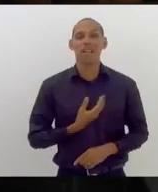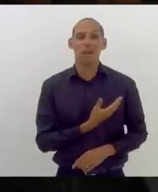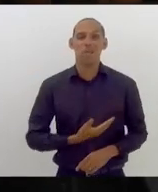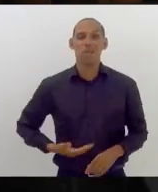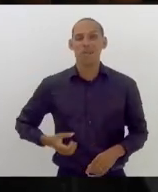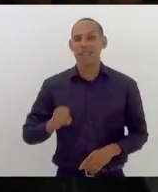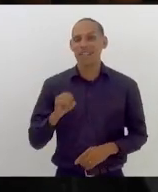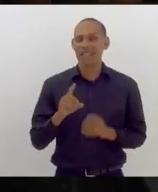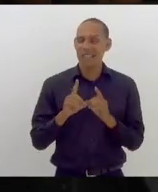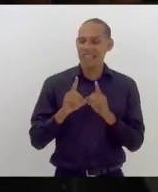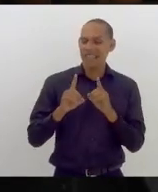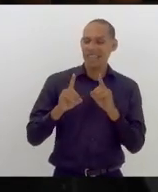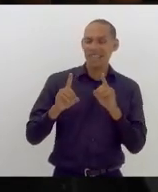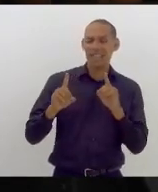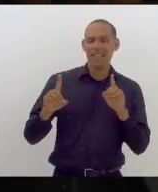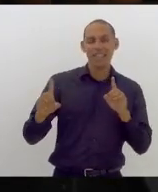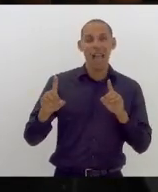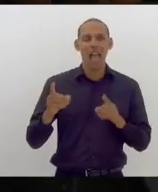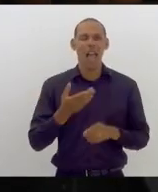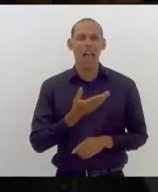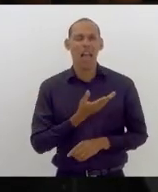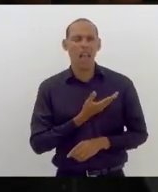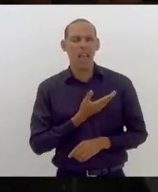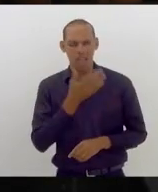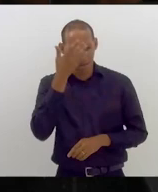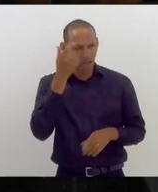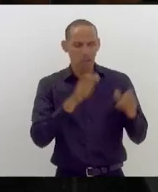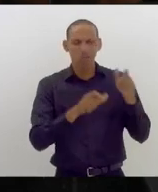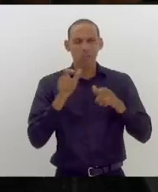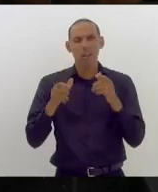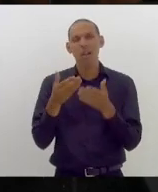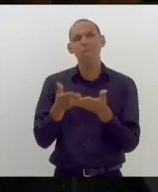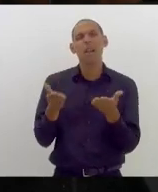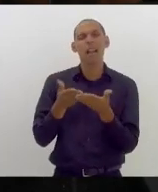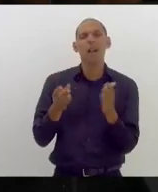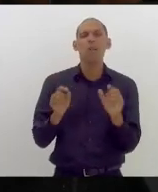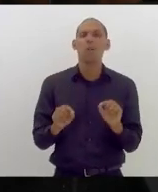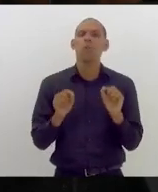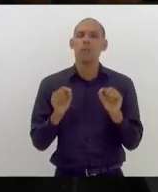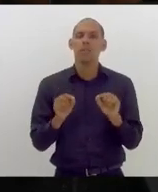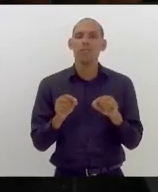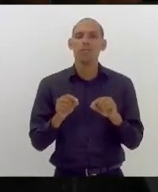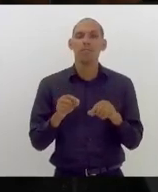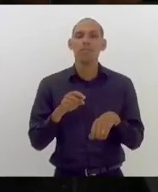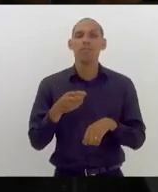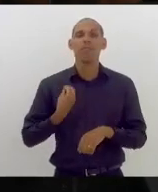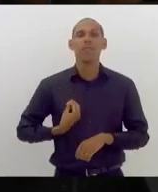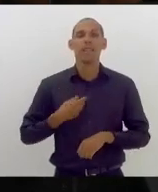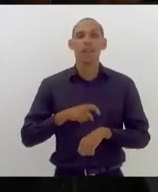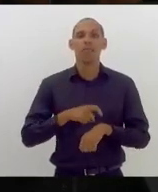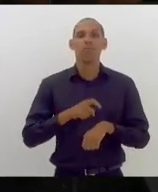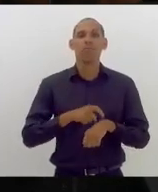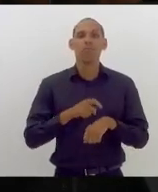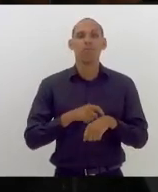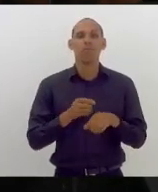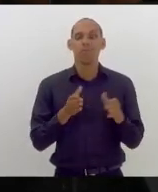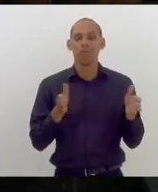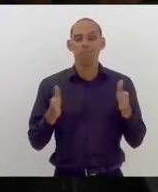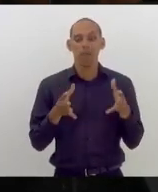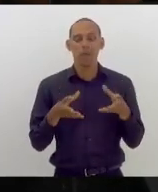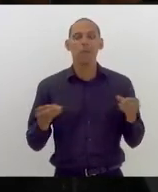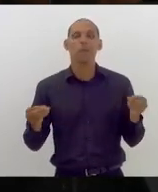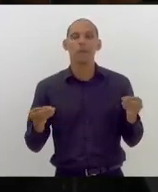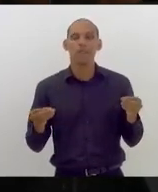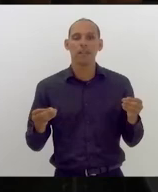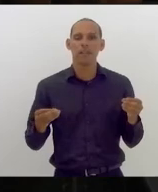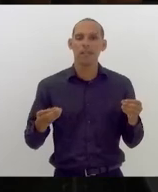fica distante também das pessoas, a gente perde um pouco o que é o time da vida, né? E a vida é feita das pessoas,